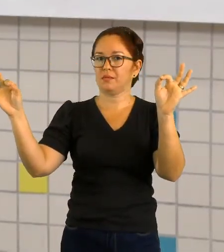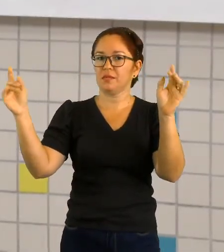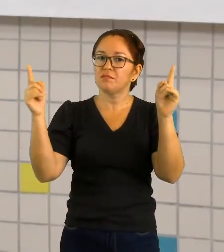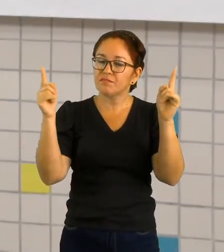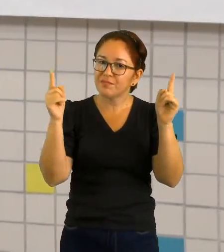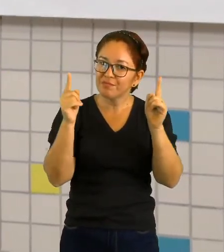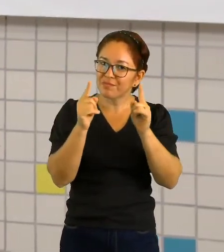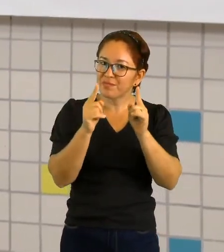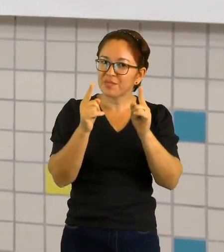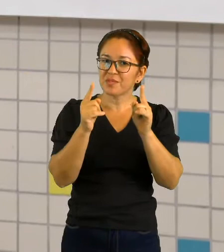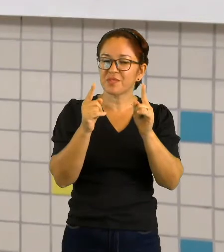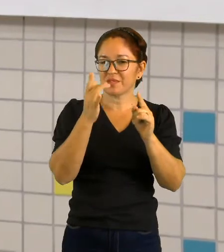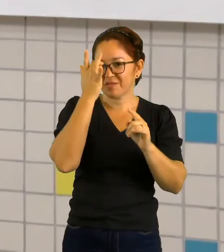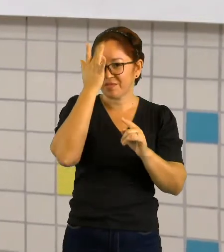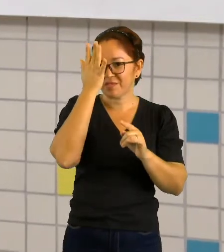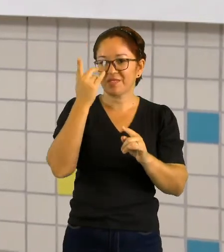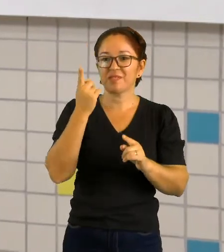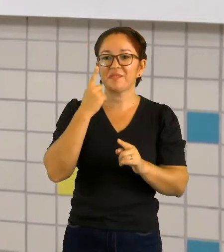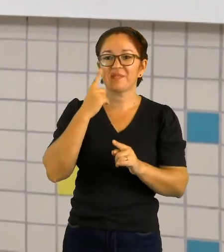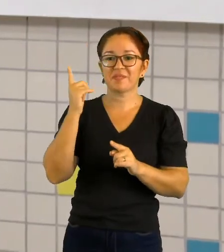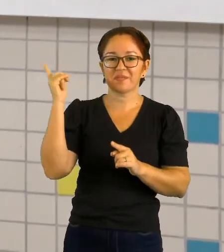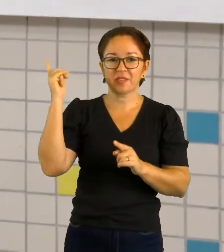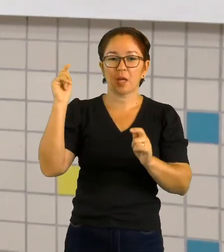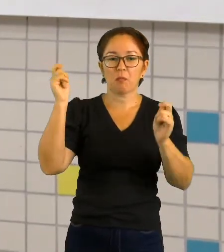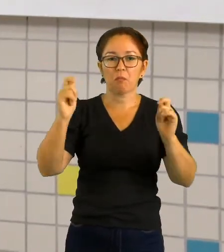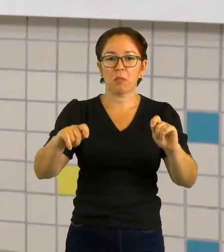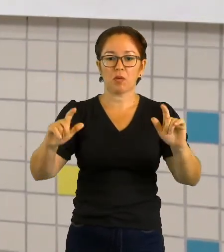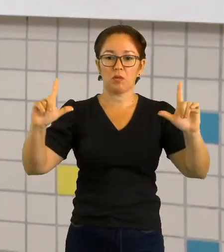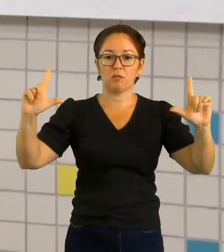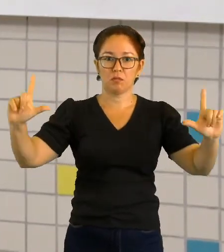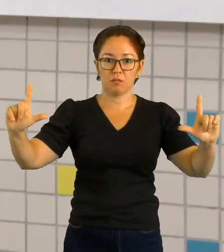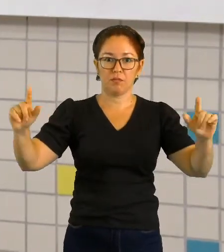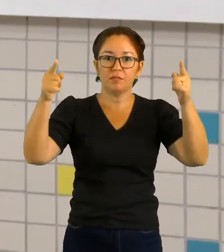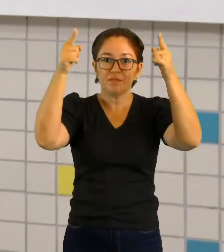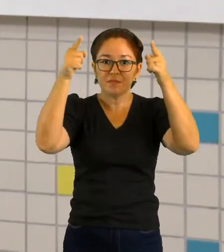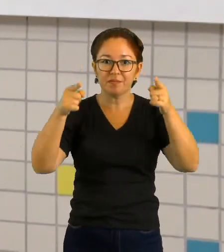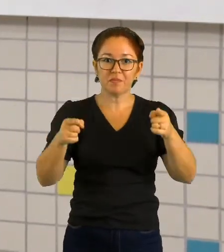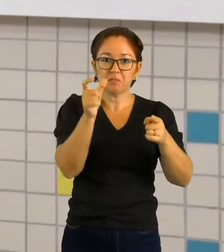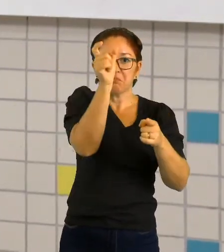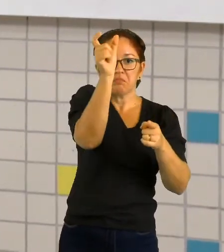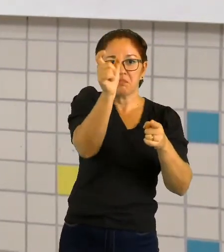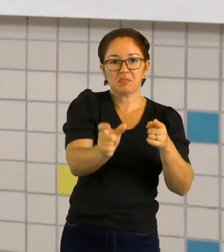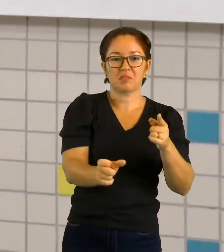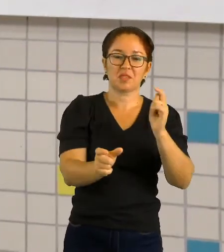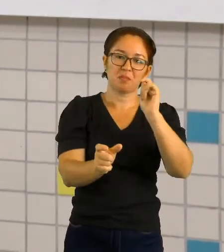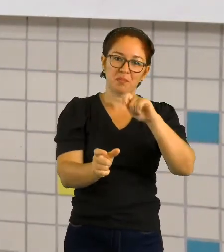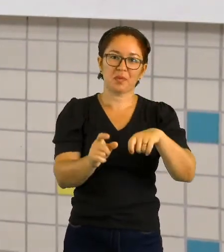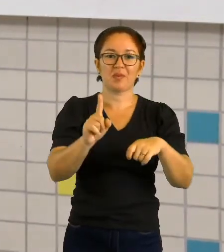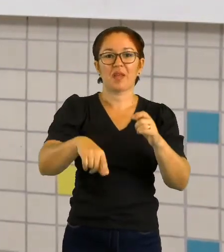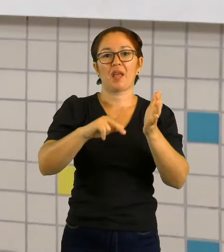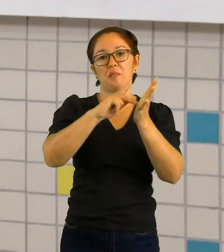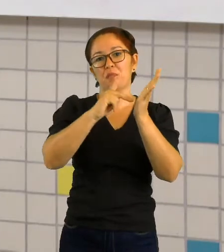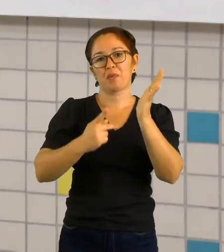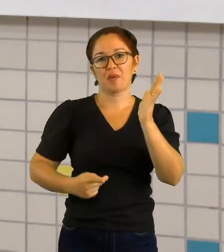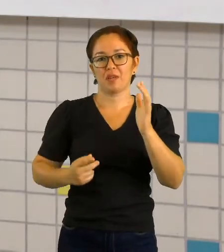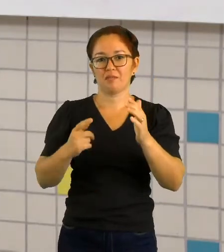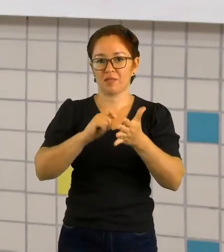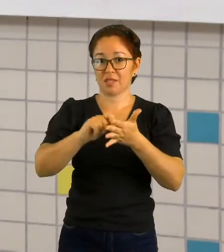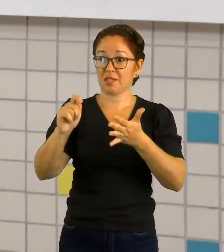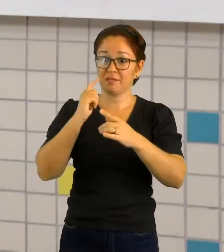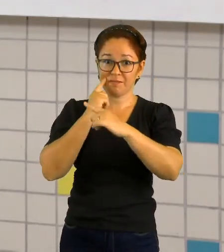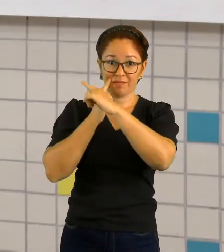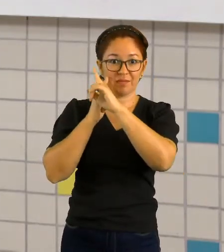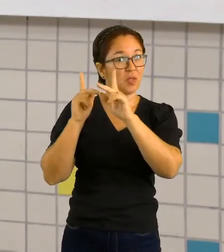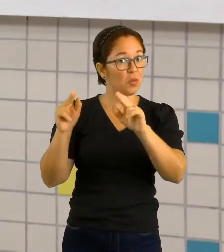Então, eu posso escrever dessa forma, porque dessa forma que eu escrevo um poema. Mas, quando eu vou escrever